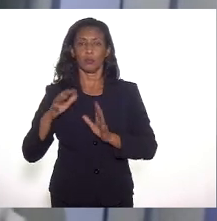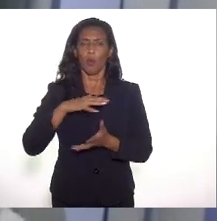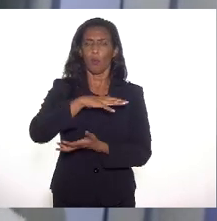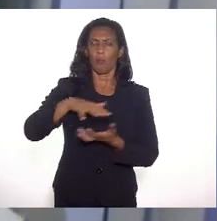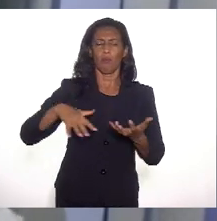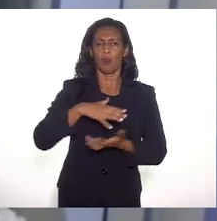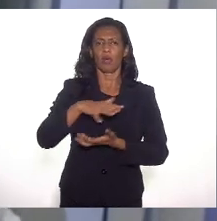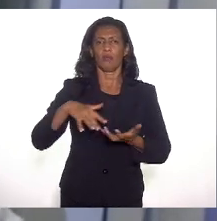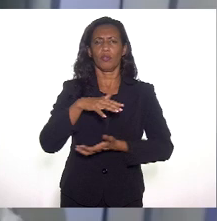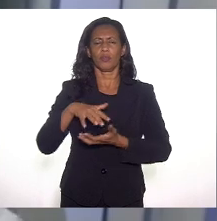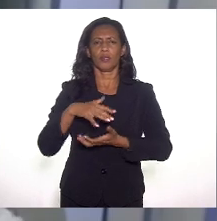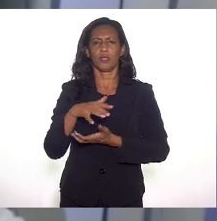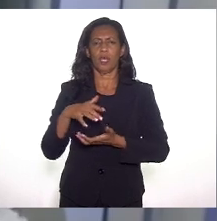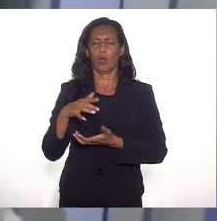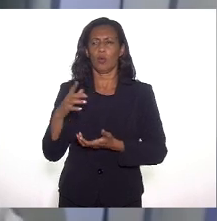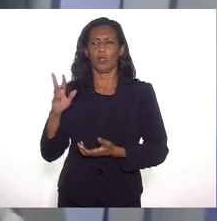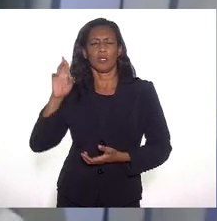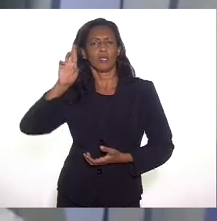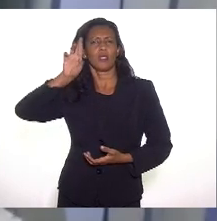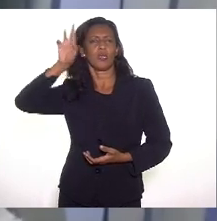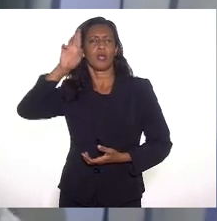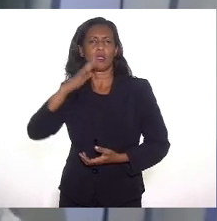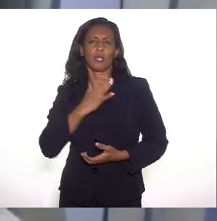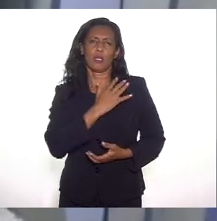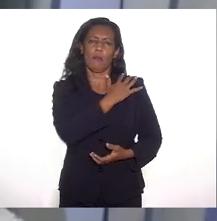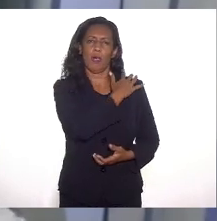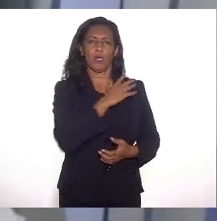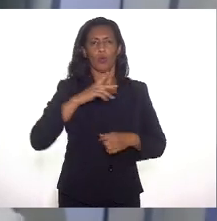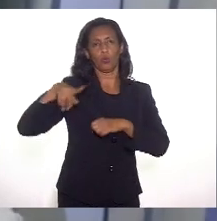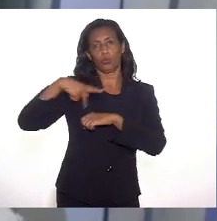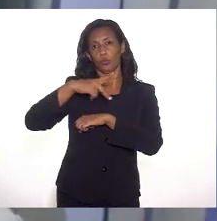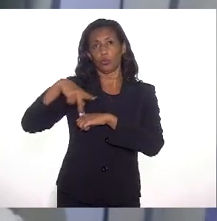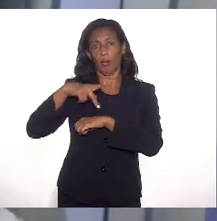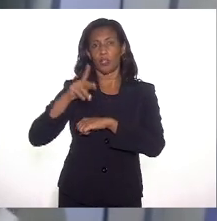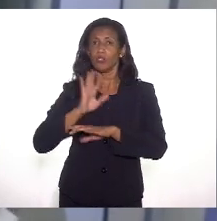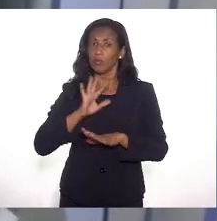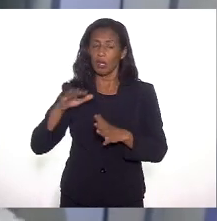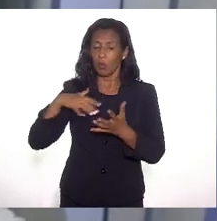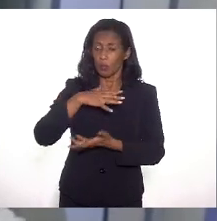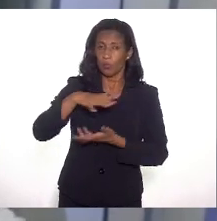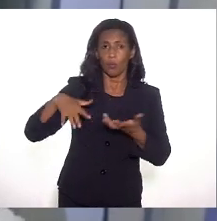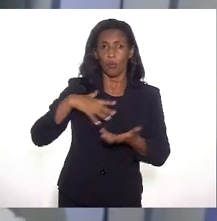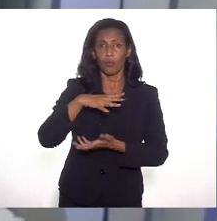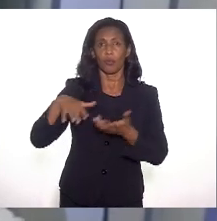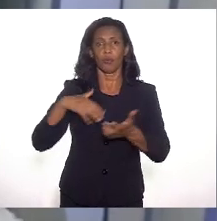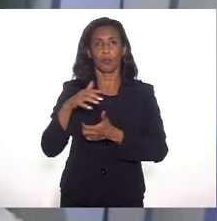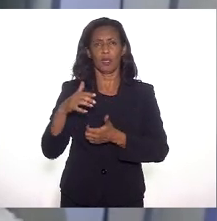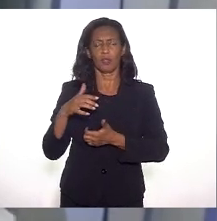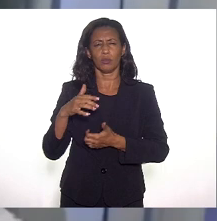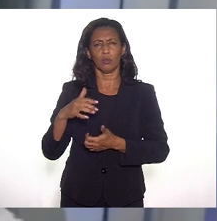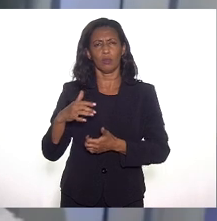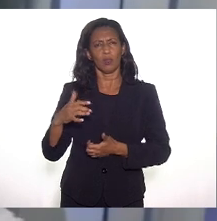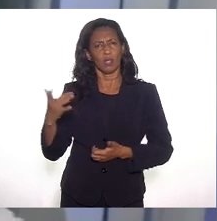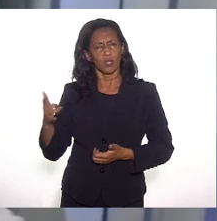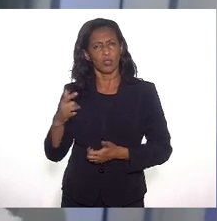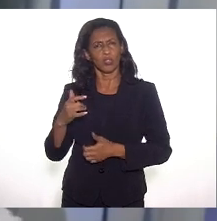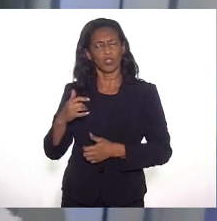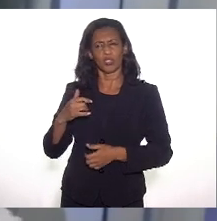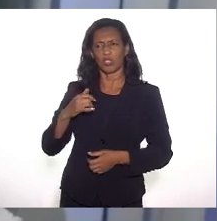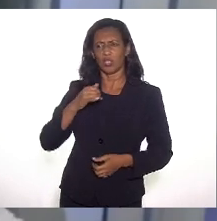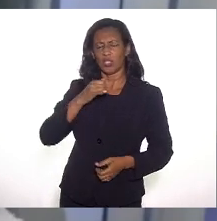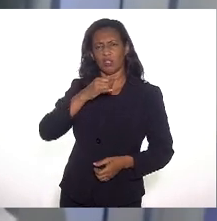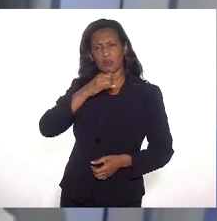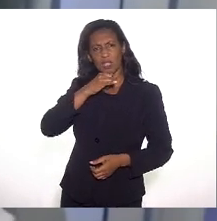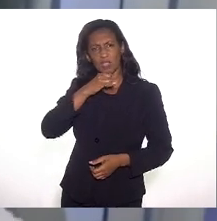busca do comando da Marinha ou muito menos do país. Era um movimento de indignação, de